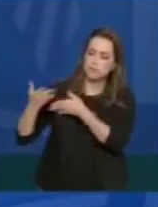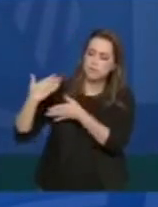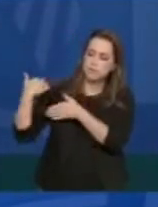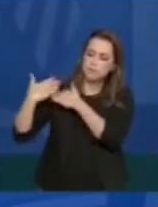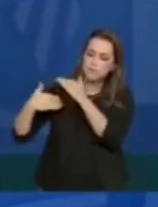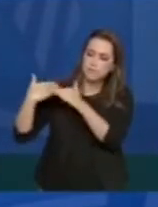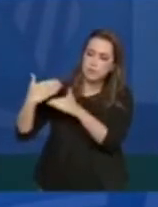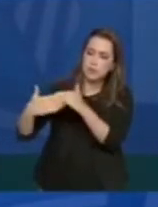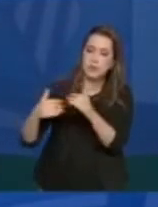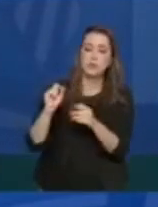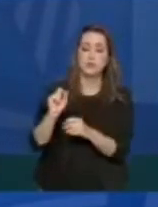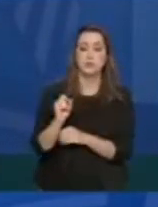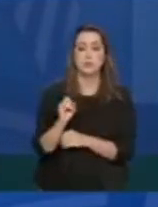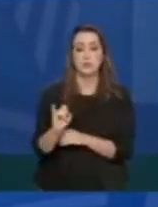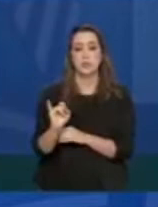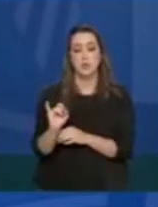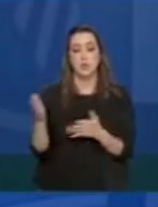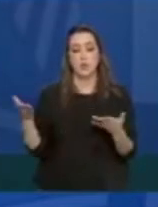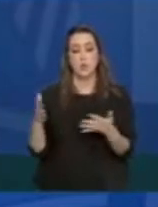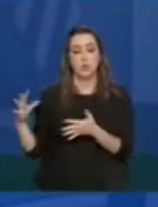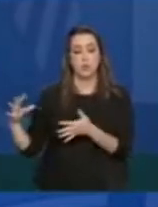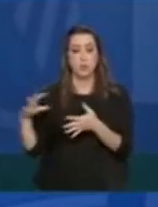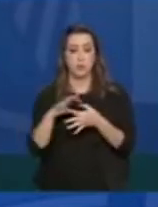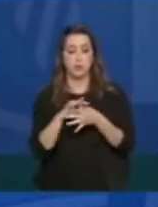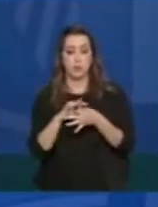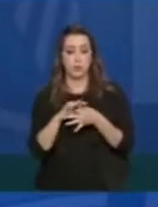mês, se estreita,